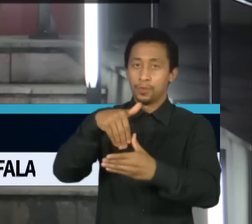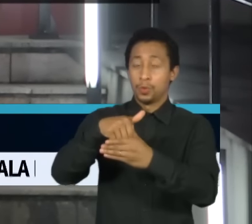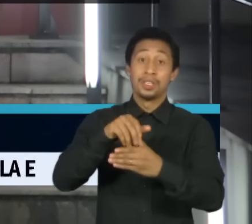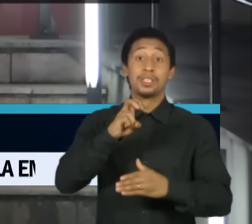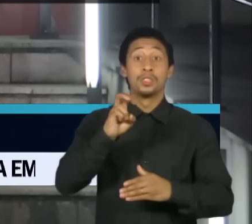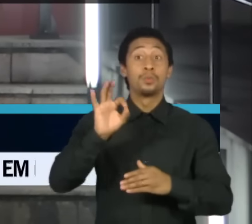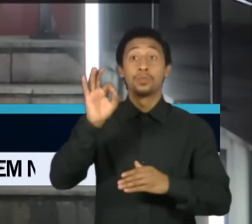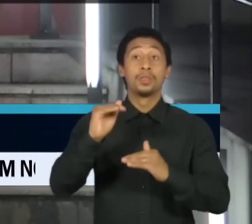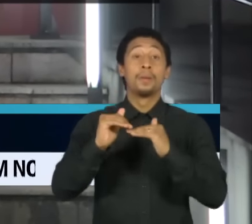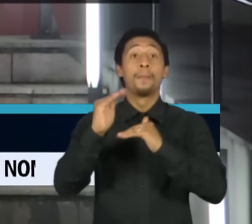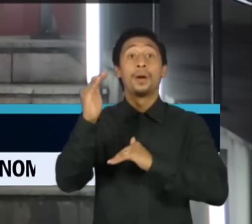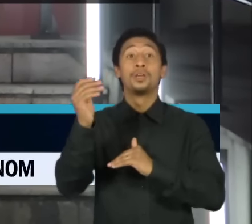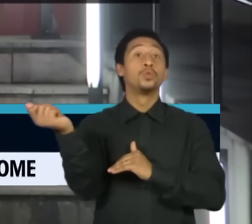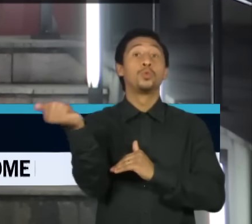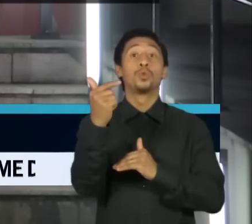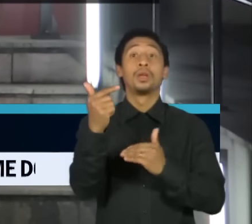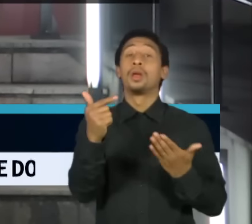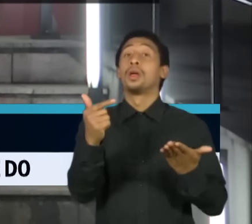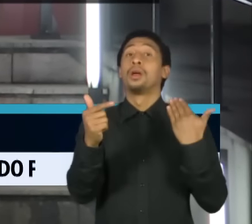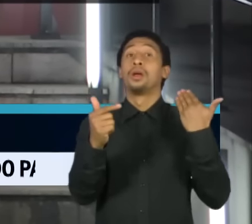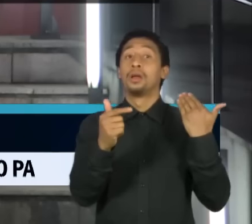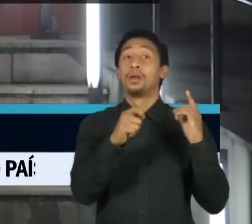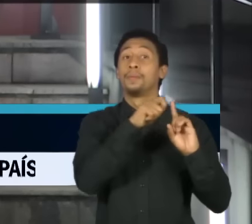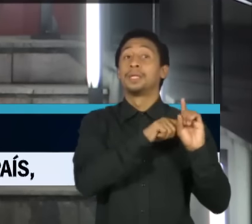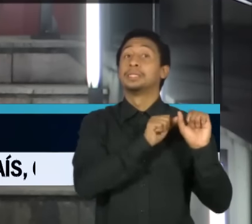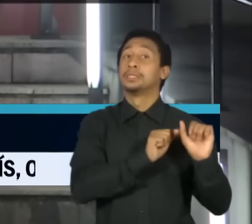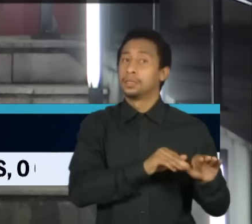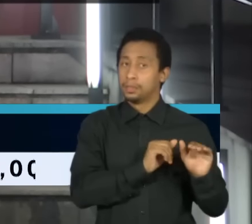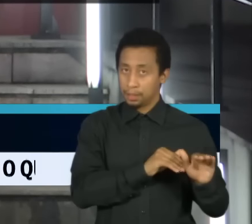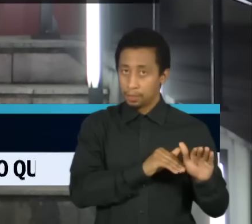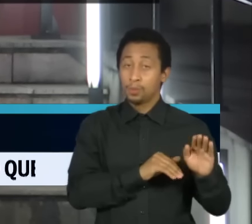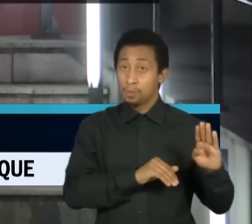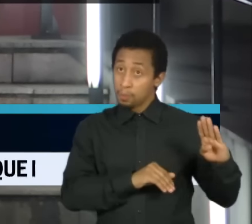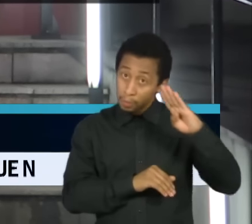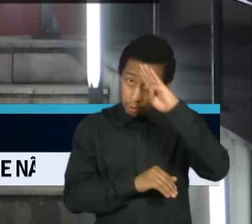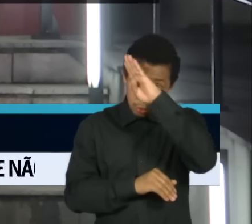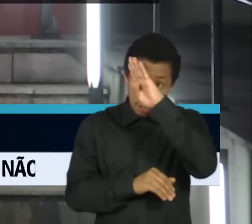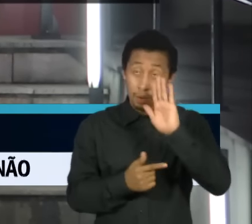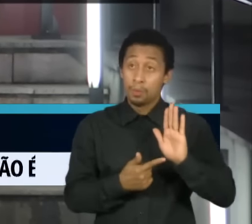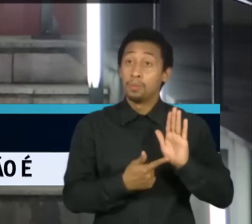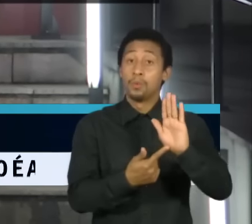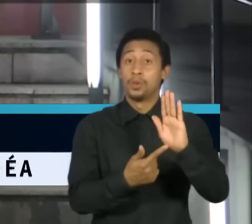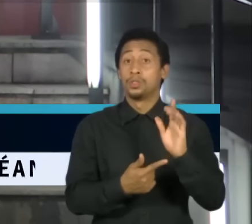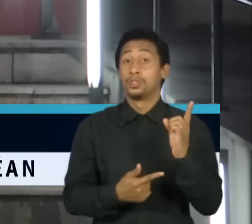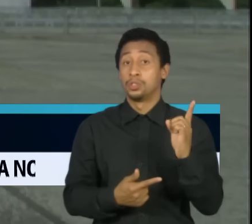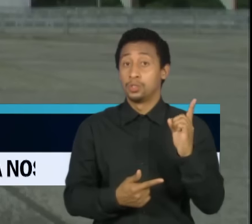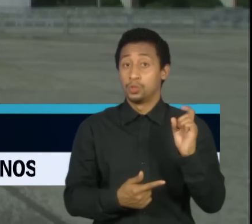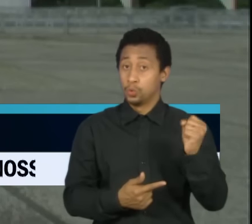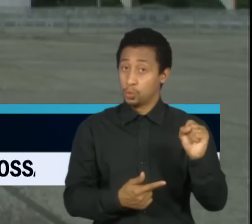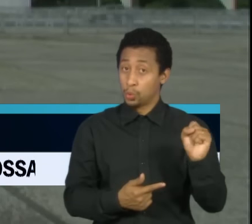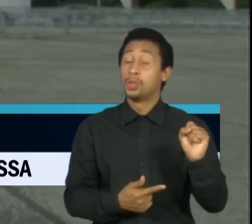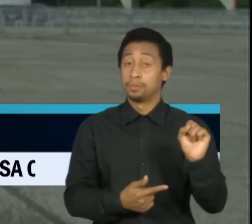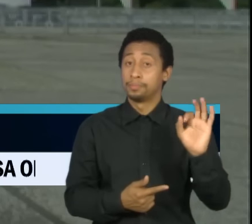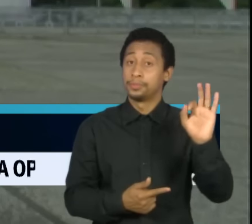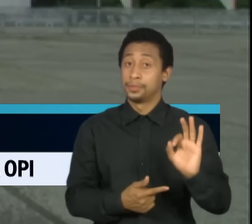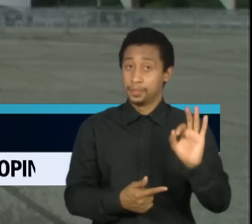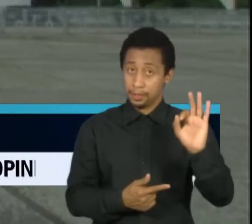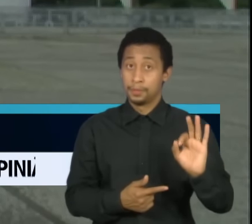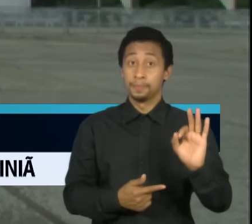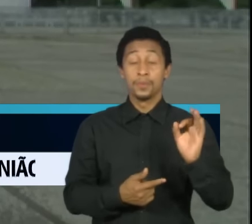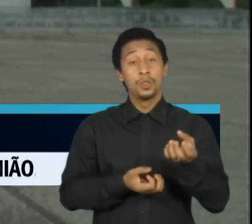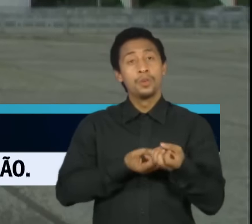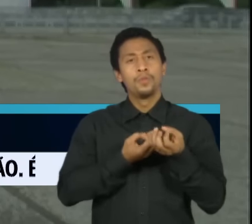que no levantamento anterior, feito em setembro. O presidente Jair Bolsonaro aparece com 18%. Outro dado chama